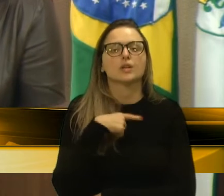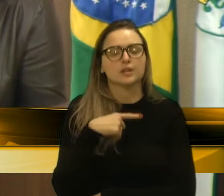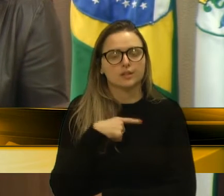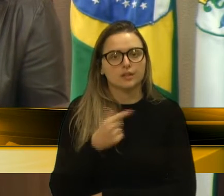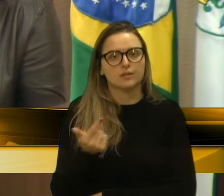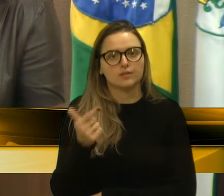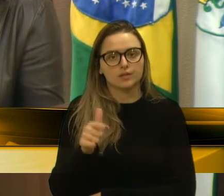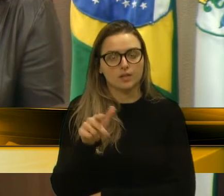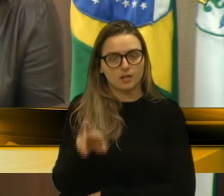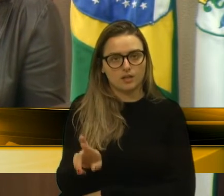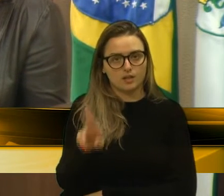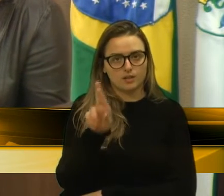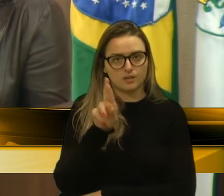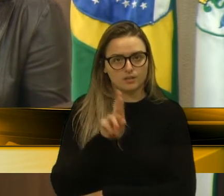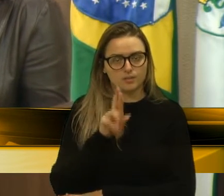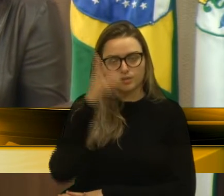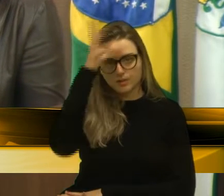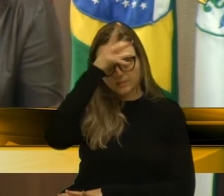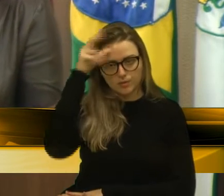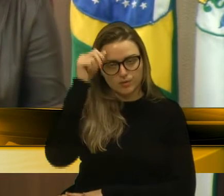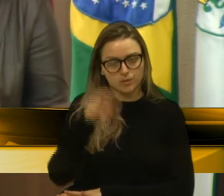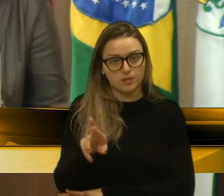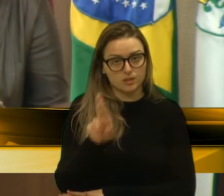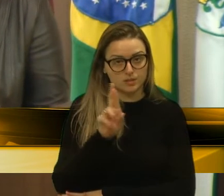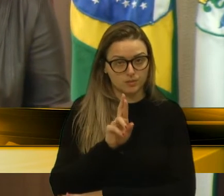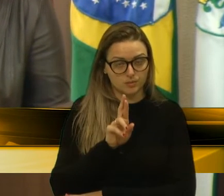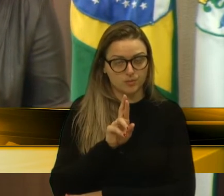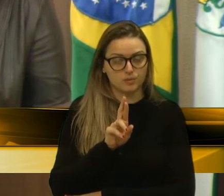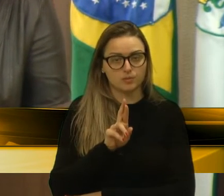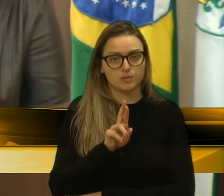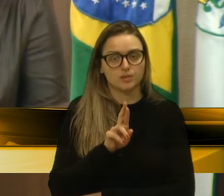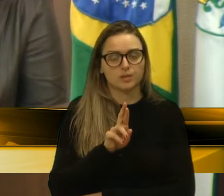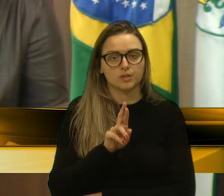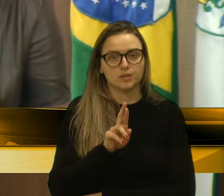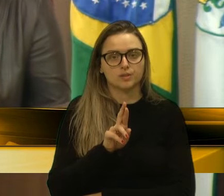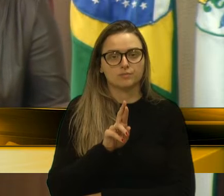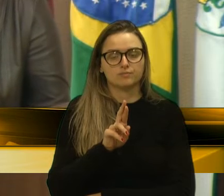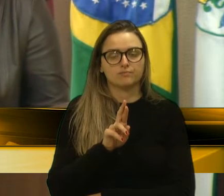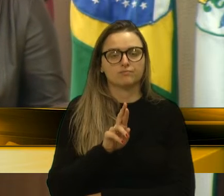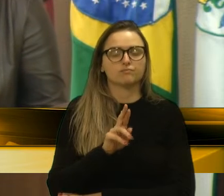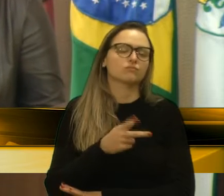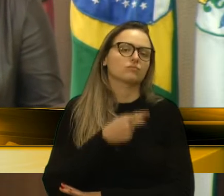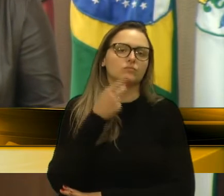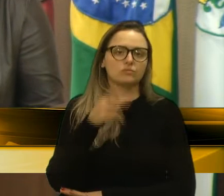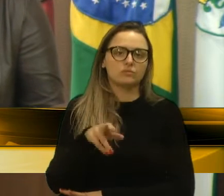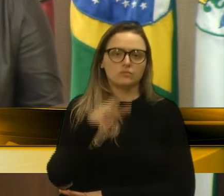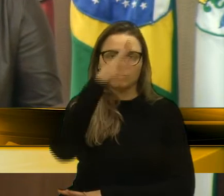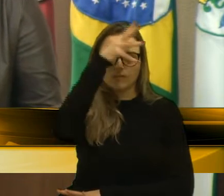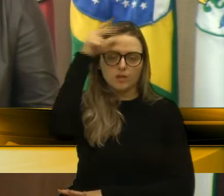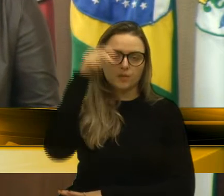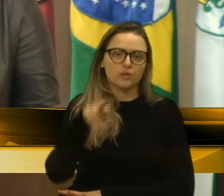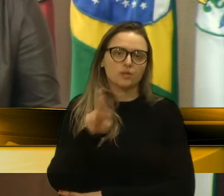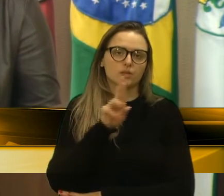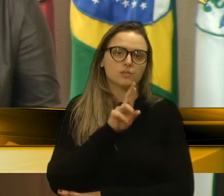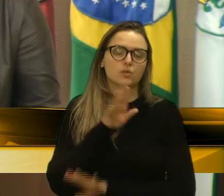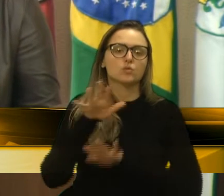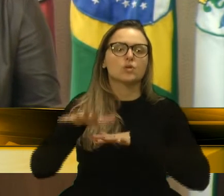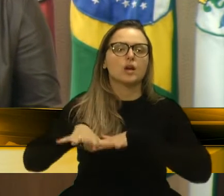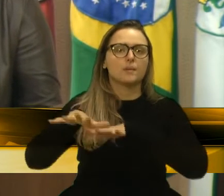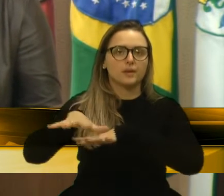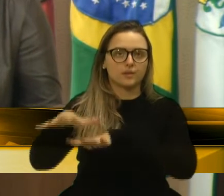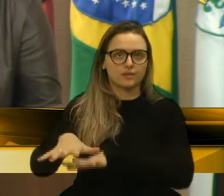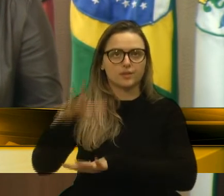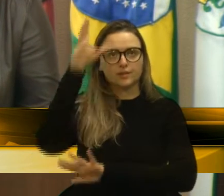a resposta por parte da Prefeitura, em que ela diz que a manifestação